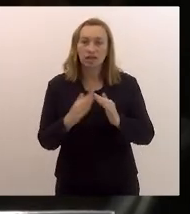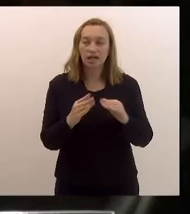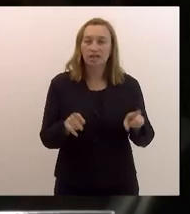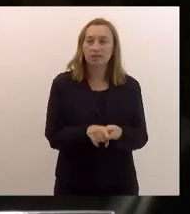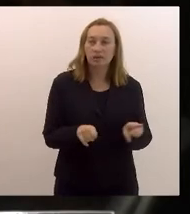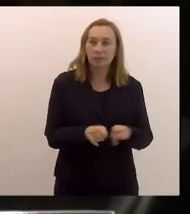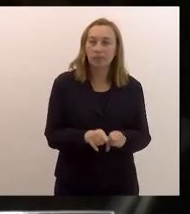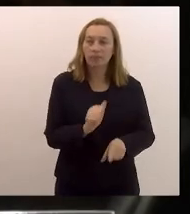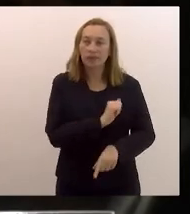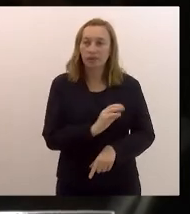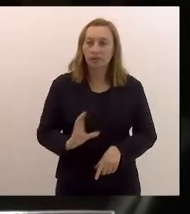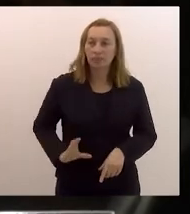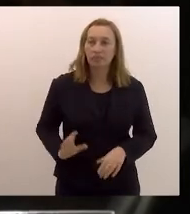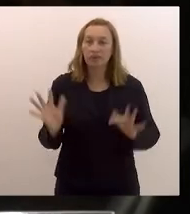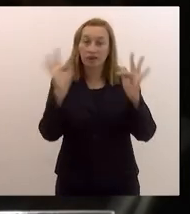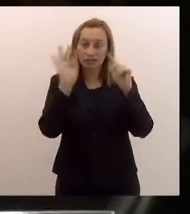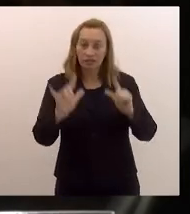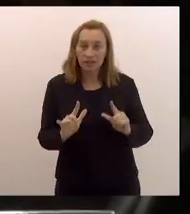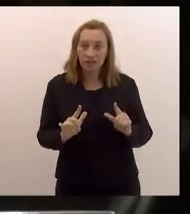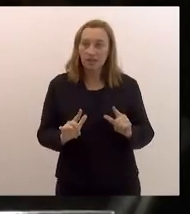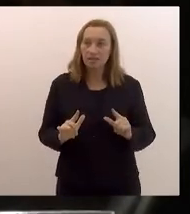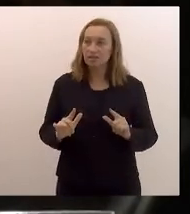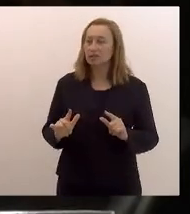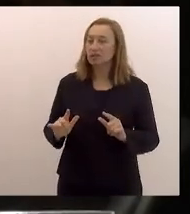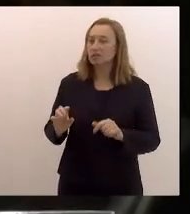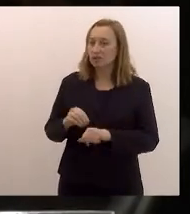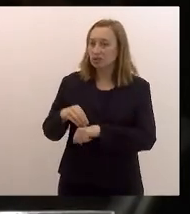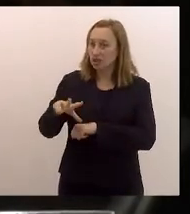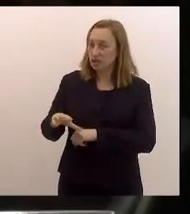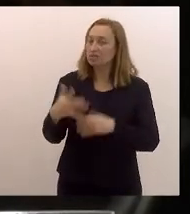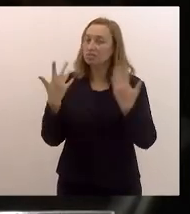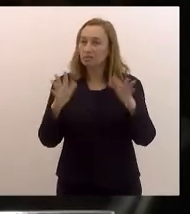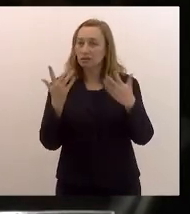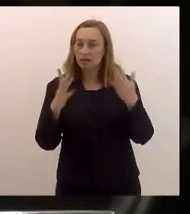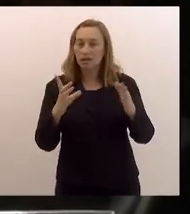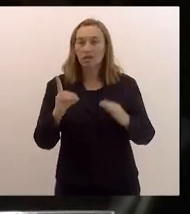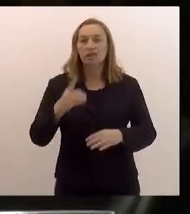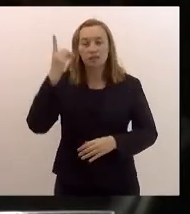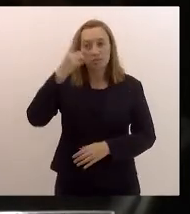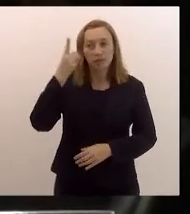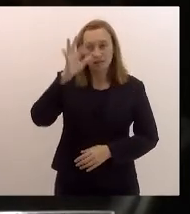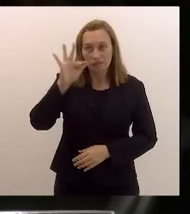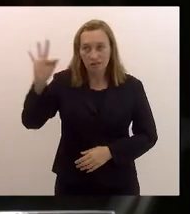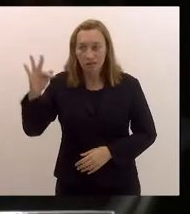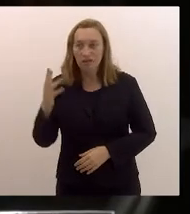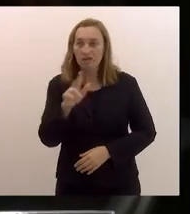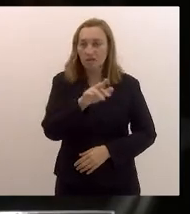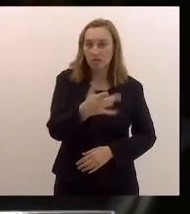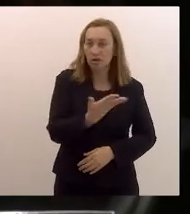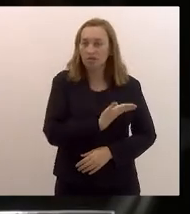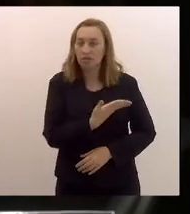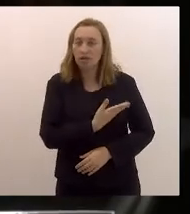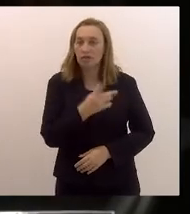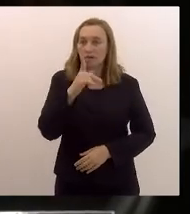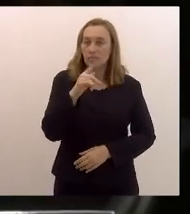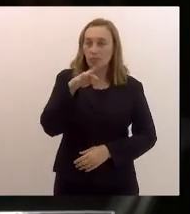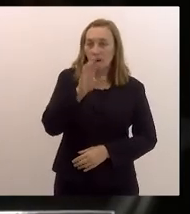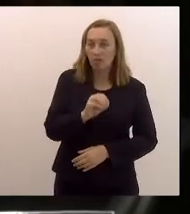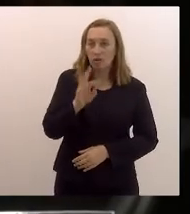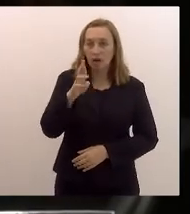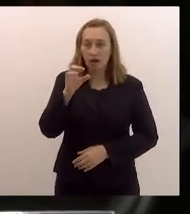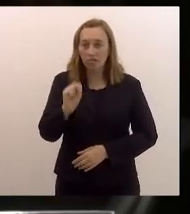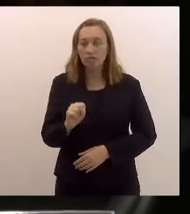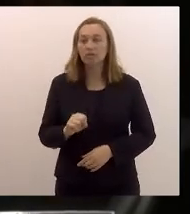Presidente André Ceciliano muito feliz a sua iniciativa quero saudar deputados federais a pessoa do meu querido irmão amigo deputado Paulo Ramos